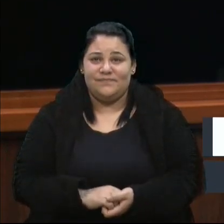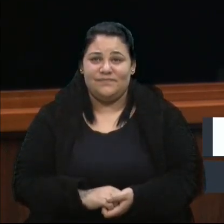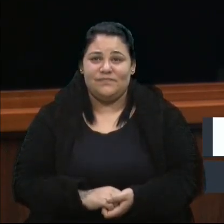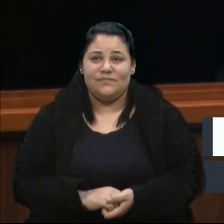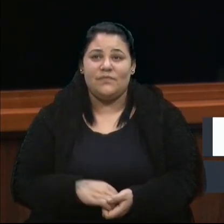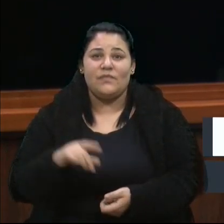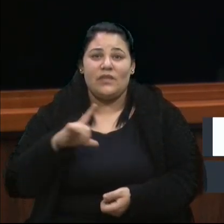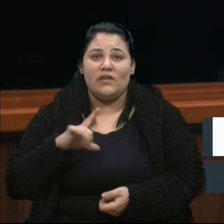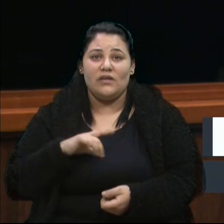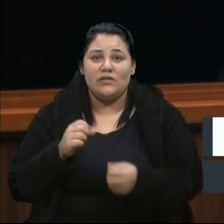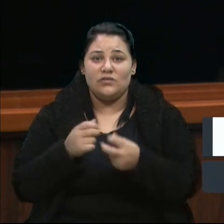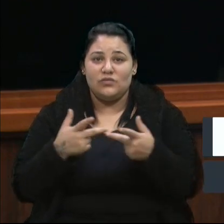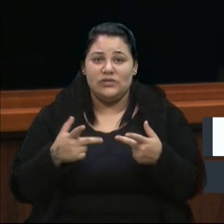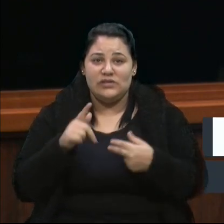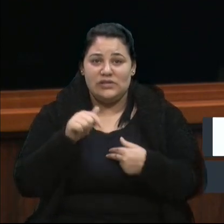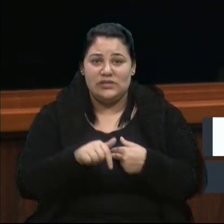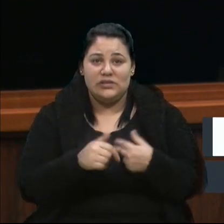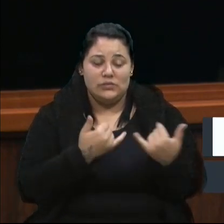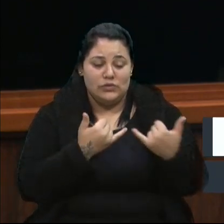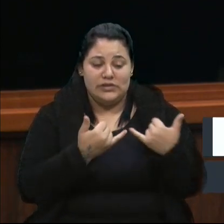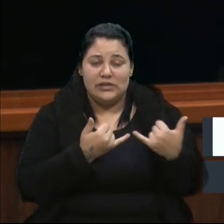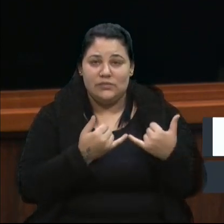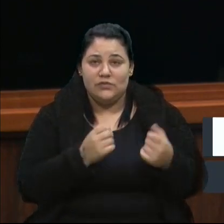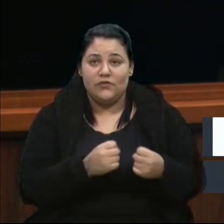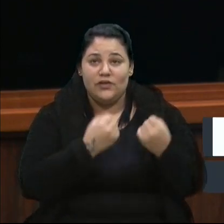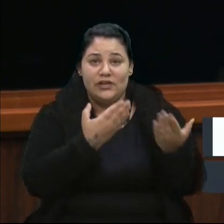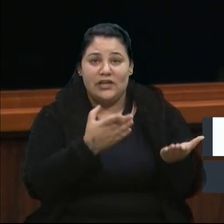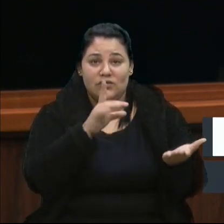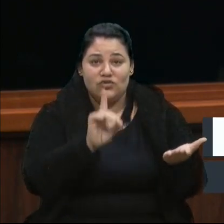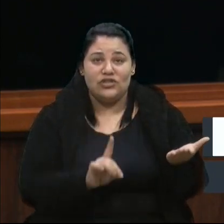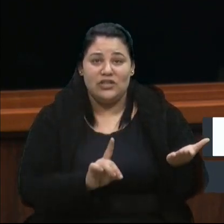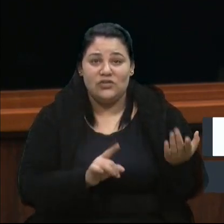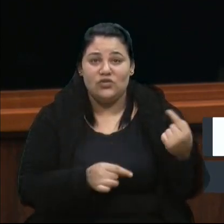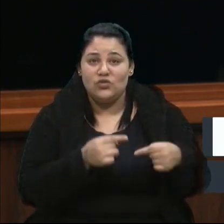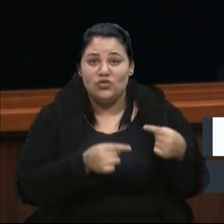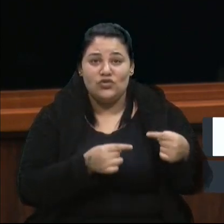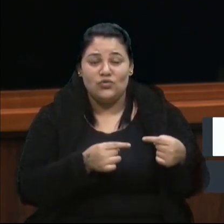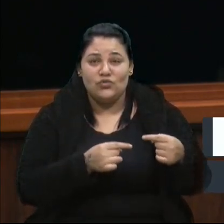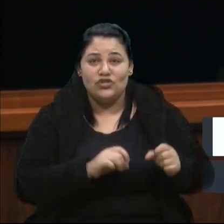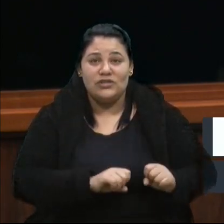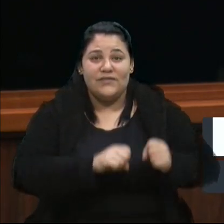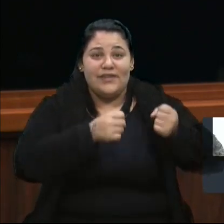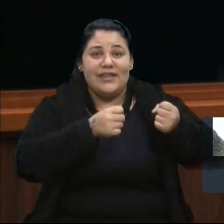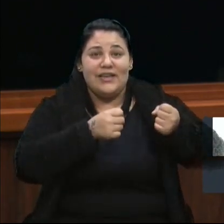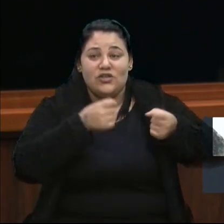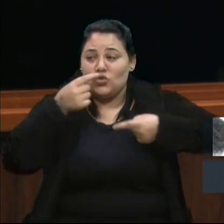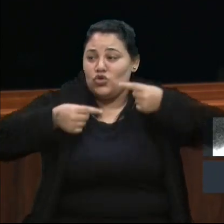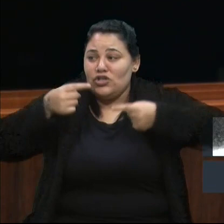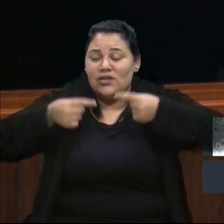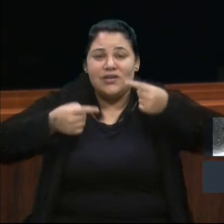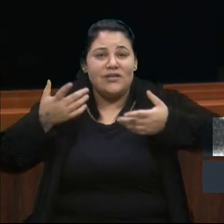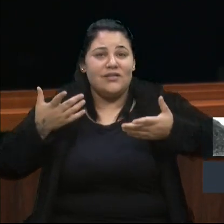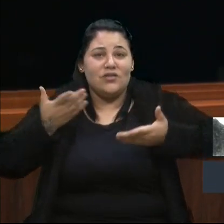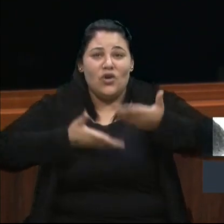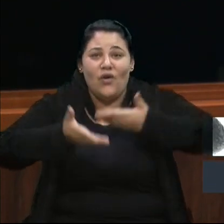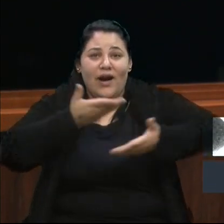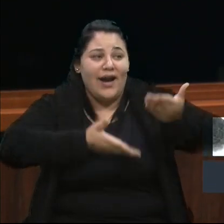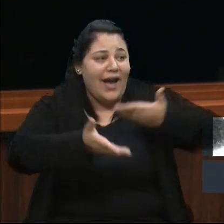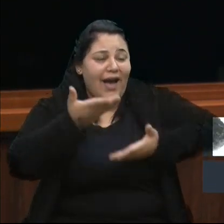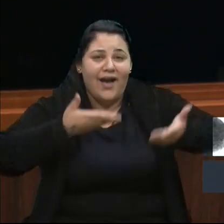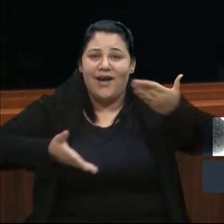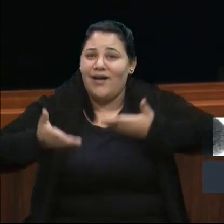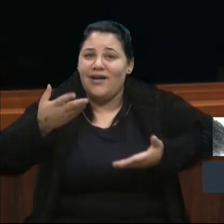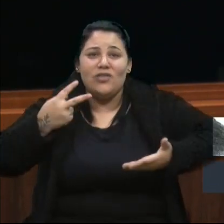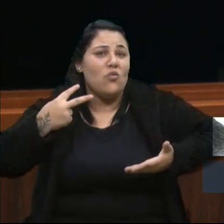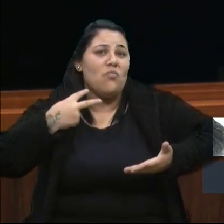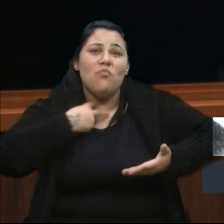Tem questões aqui, por exemplo, que não foi dado o direito de se discutir, de se defender, se debater. Isso é